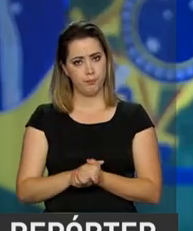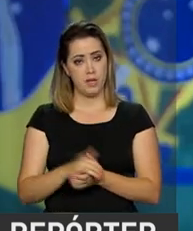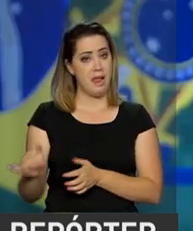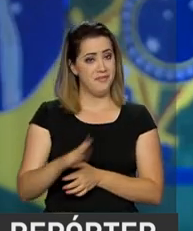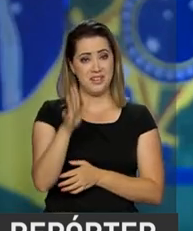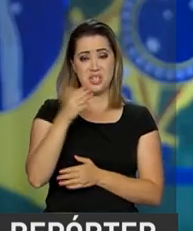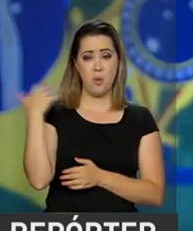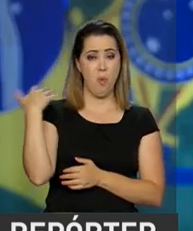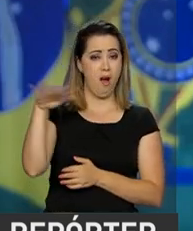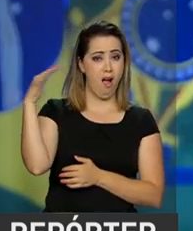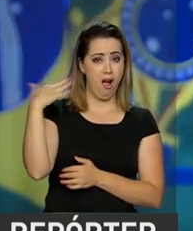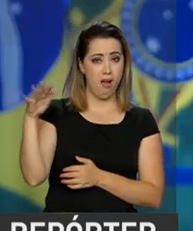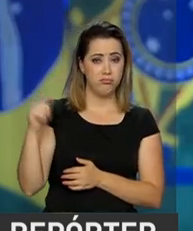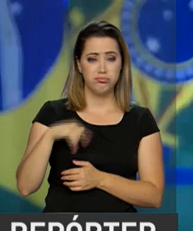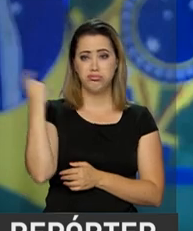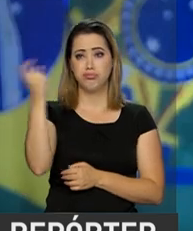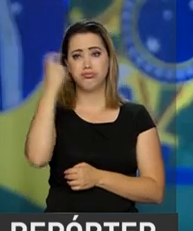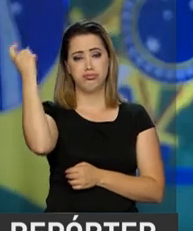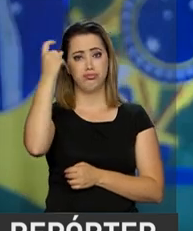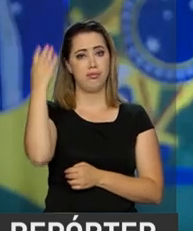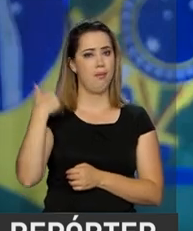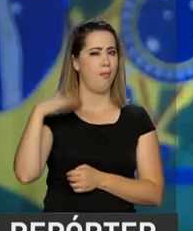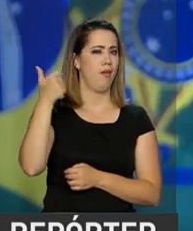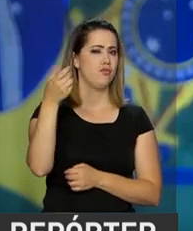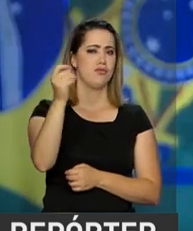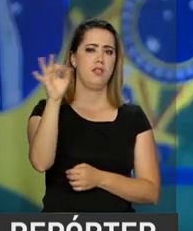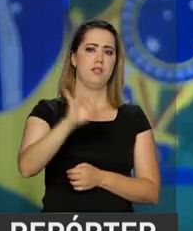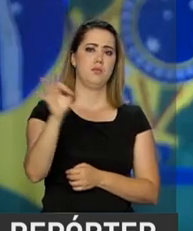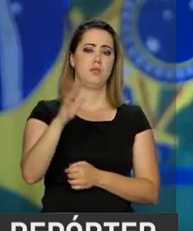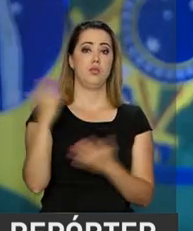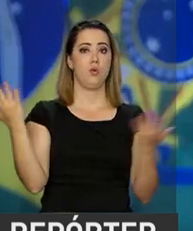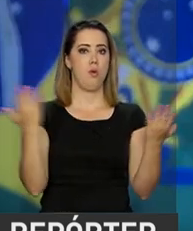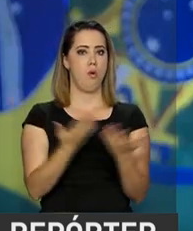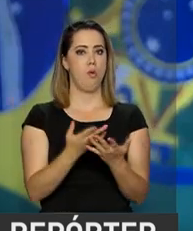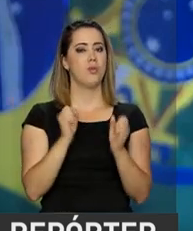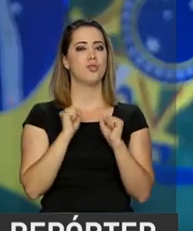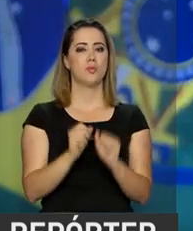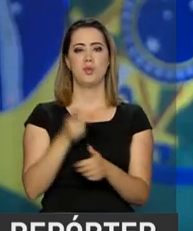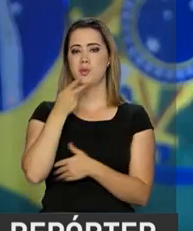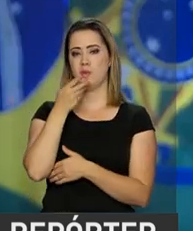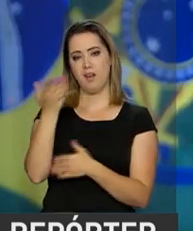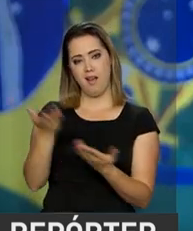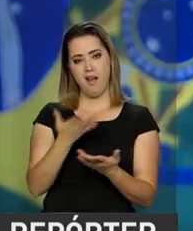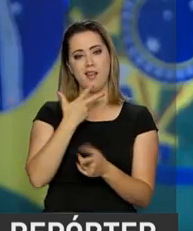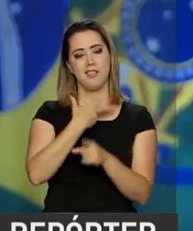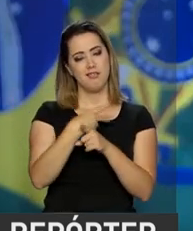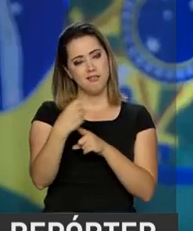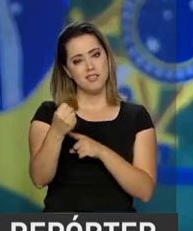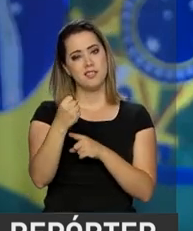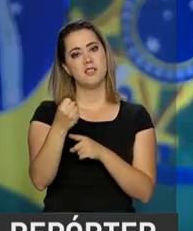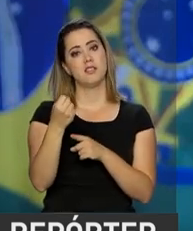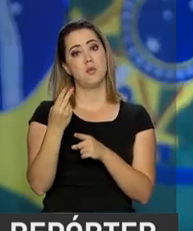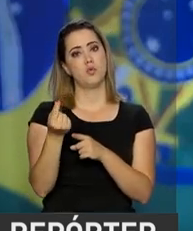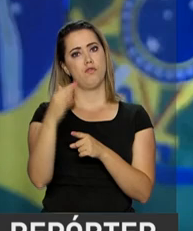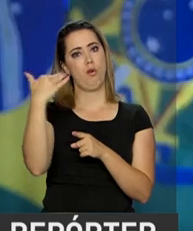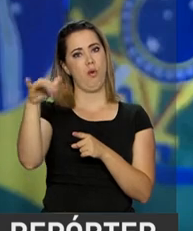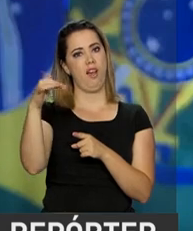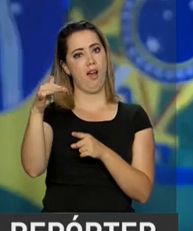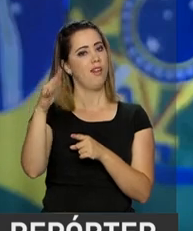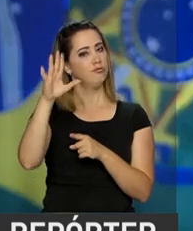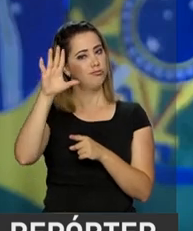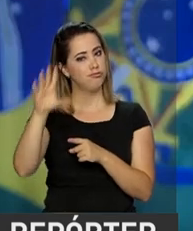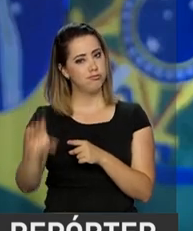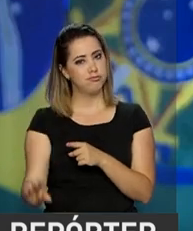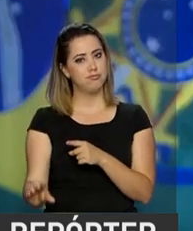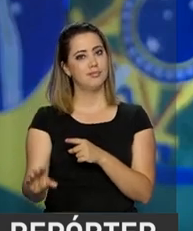acelerando e já passava de 10% hoje podemos dizer que vencemos a carestia é uma grande